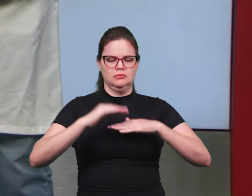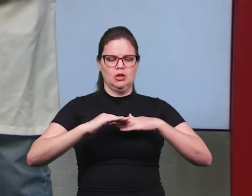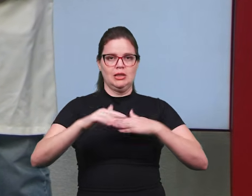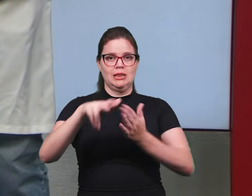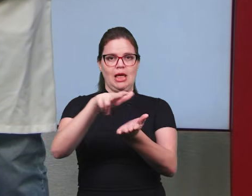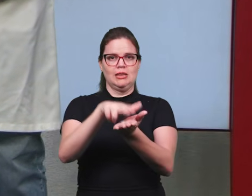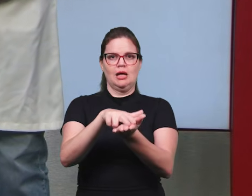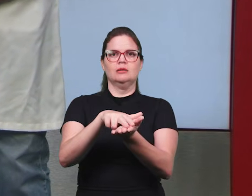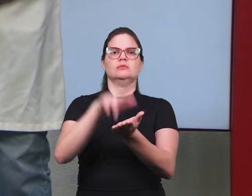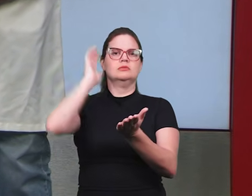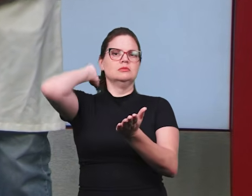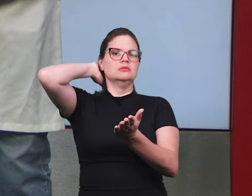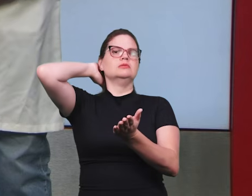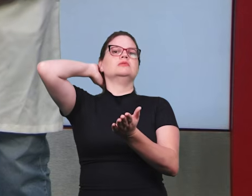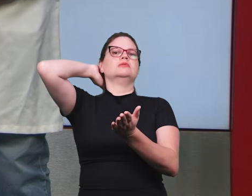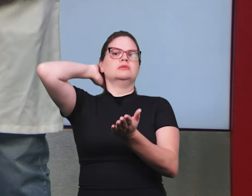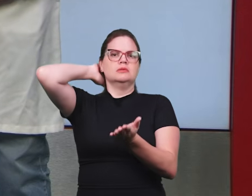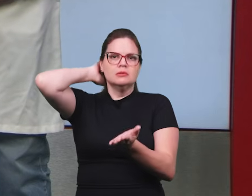retinha, né?